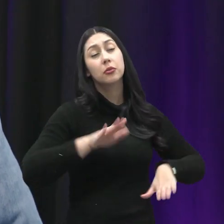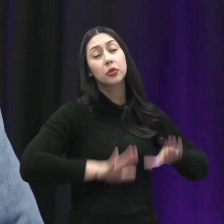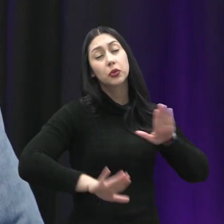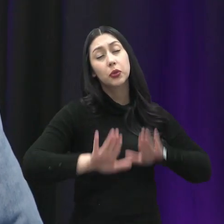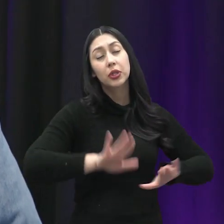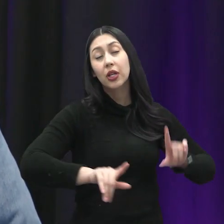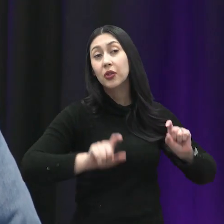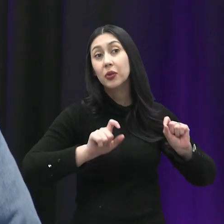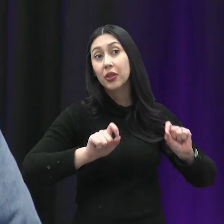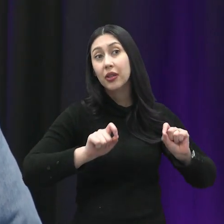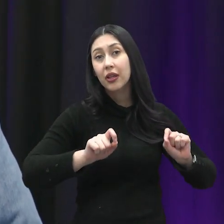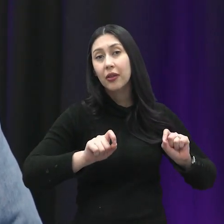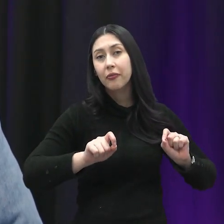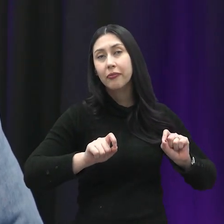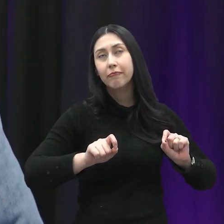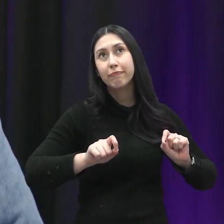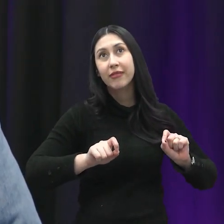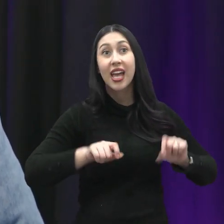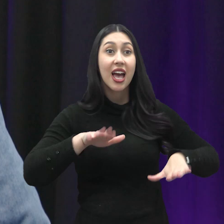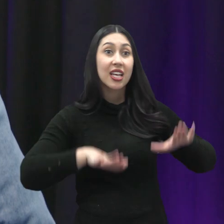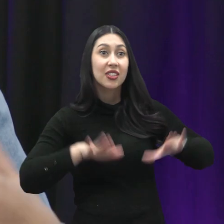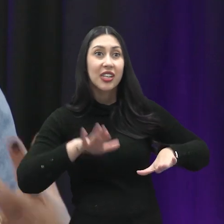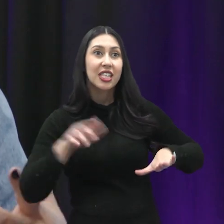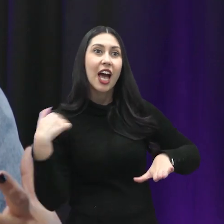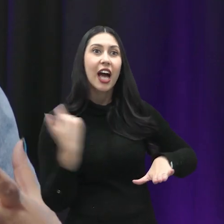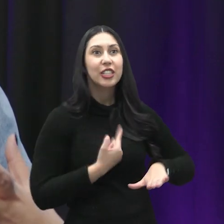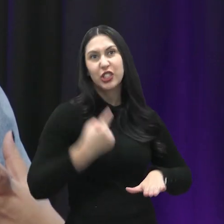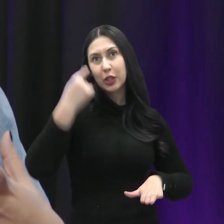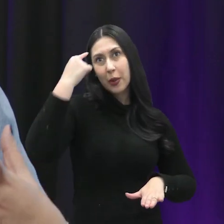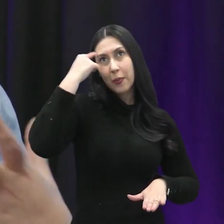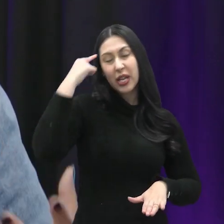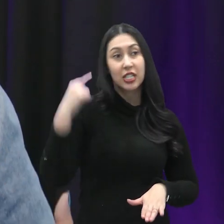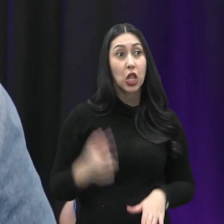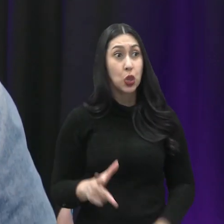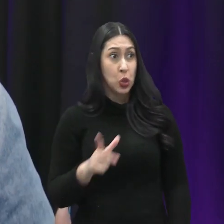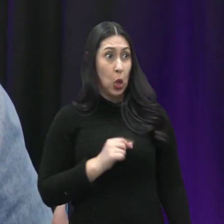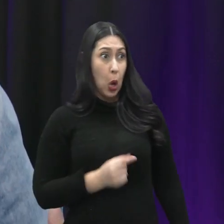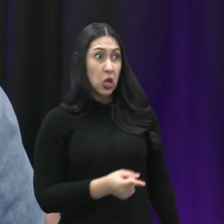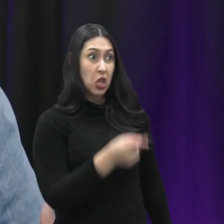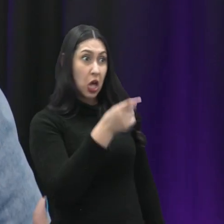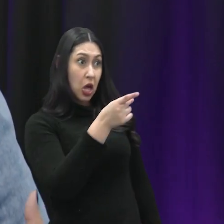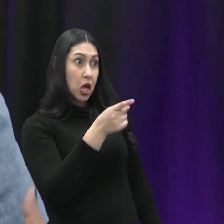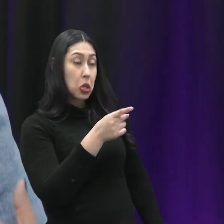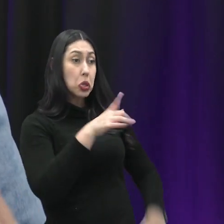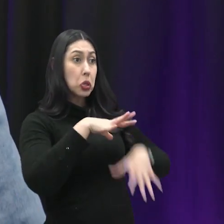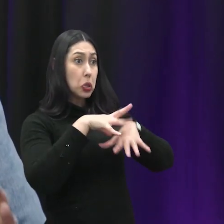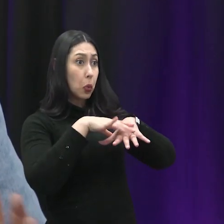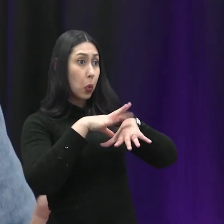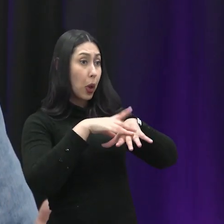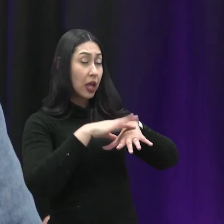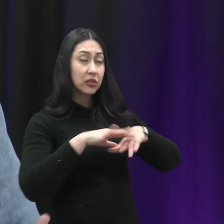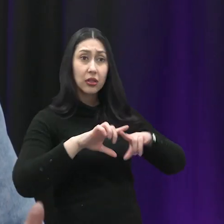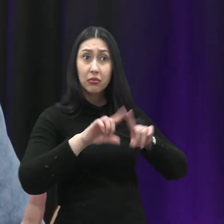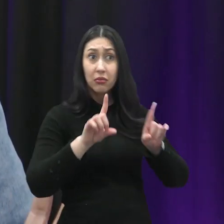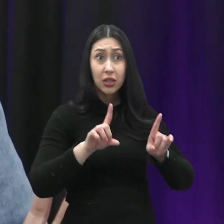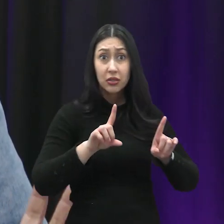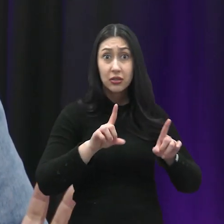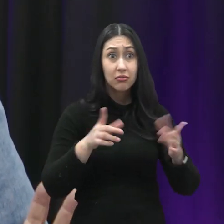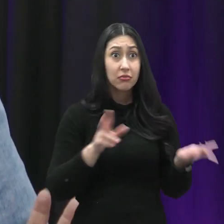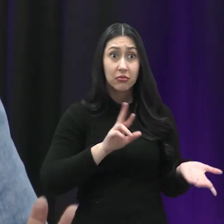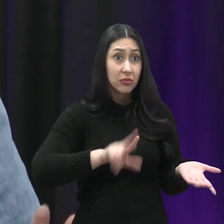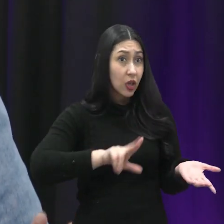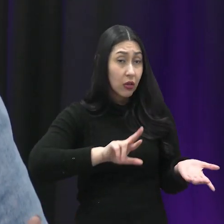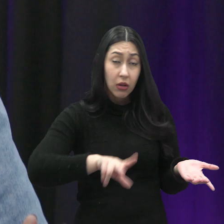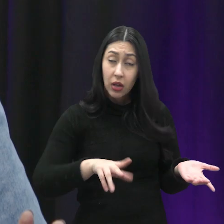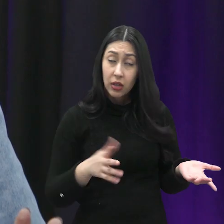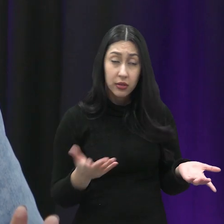cuidado para não tornar doença né? Alguma coisa que não